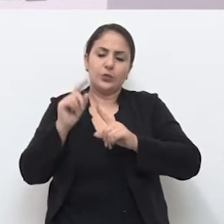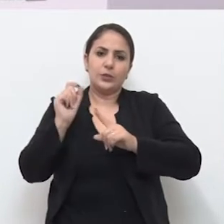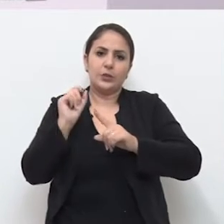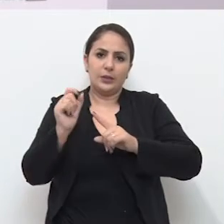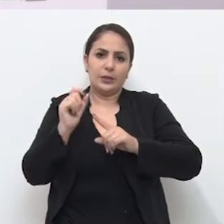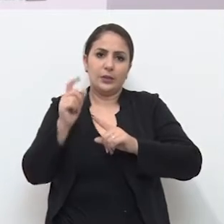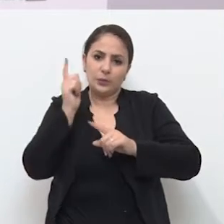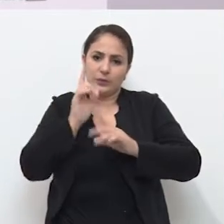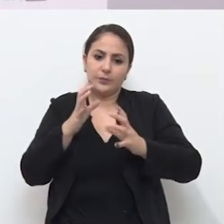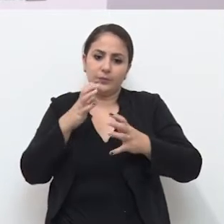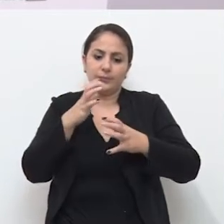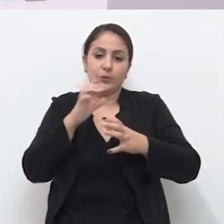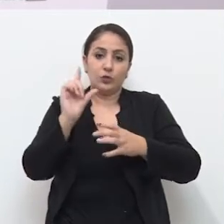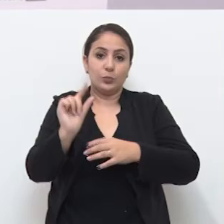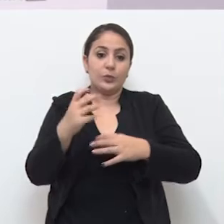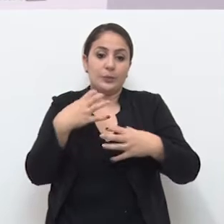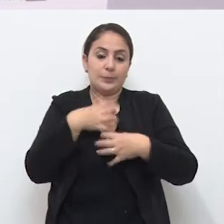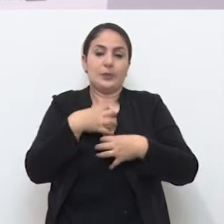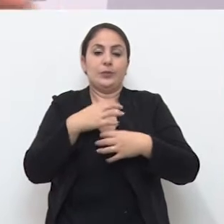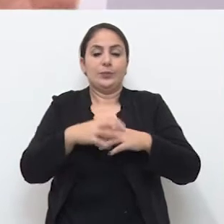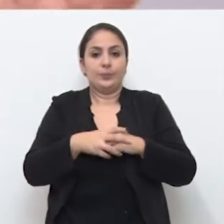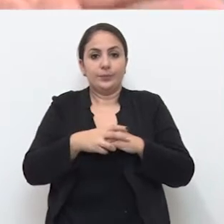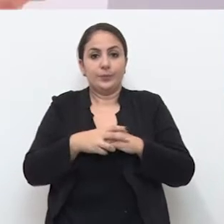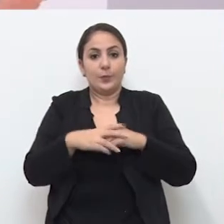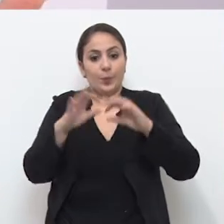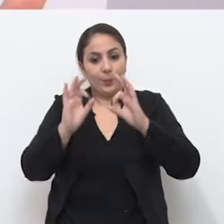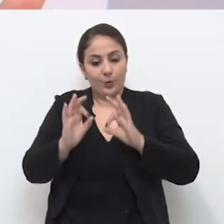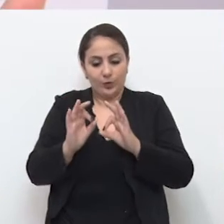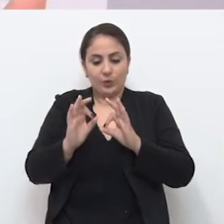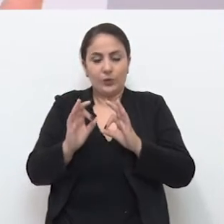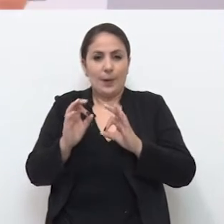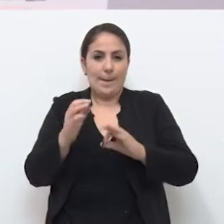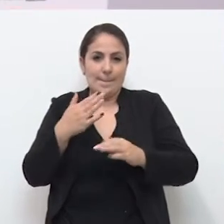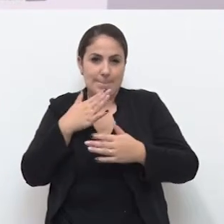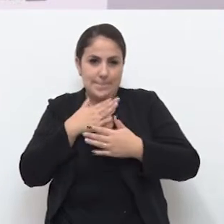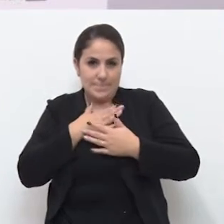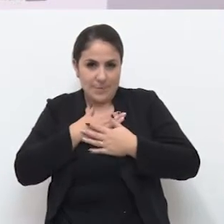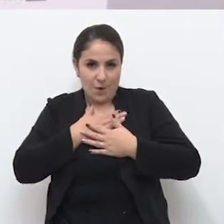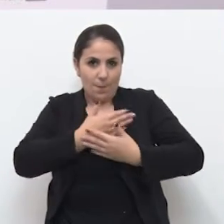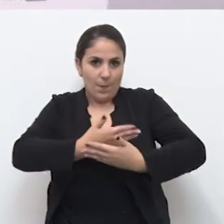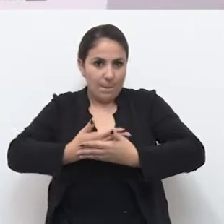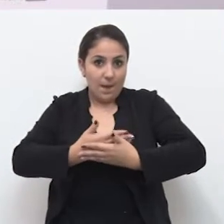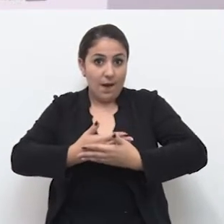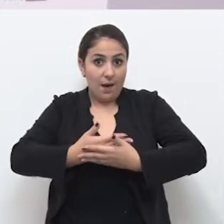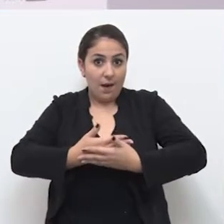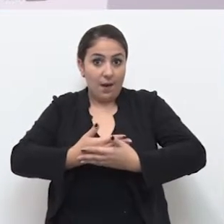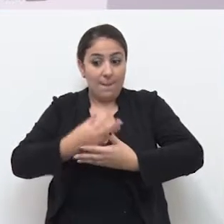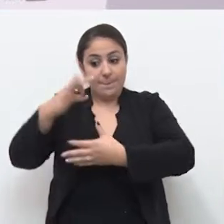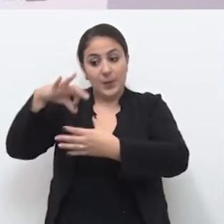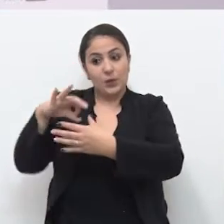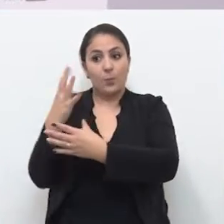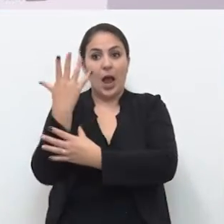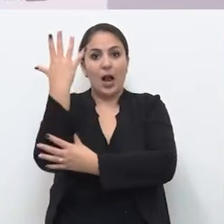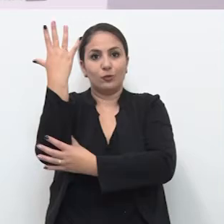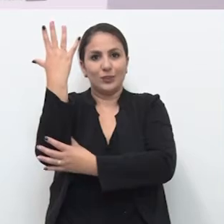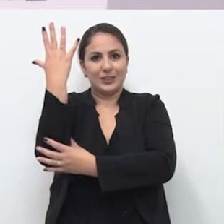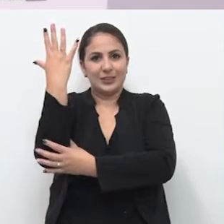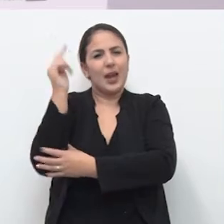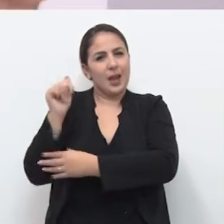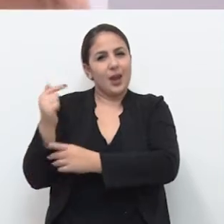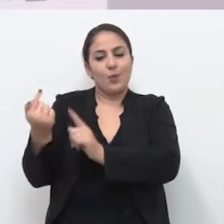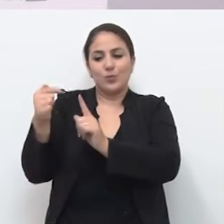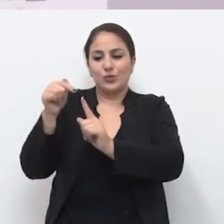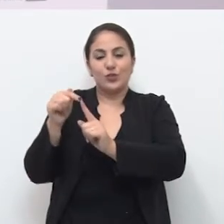procuram reduzir esses impactos. O programa Aquele Meu Bebê, Uma Árvore, ele é um projeto nesse sentido, que visa